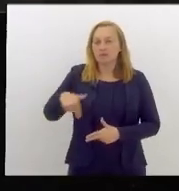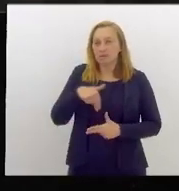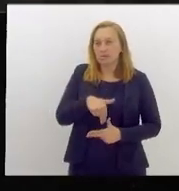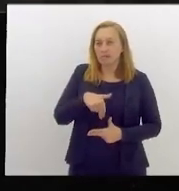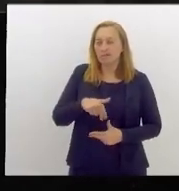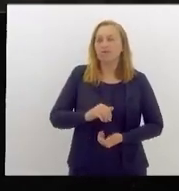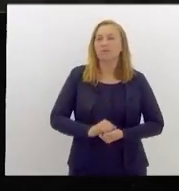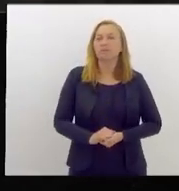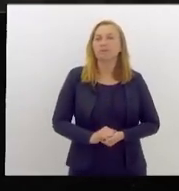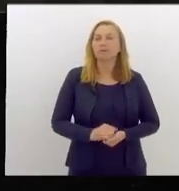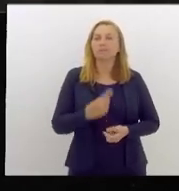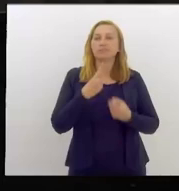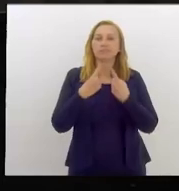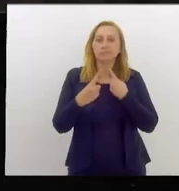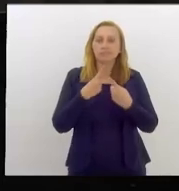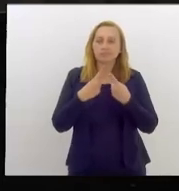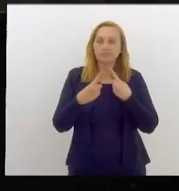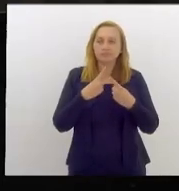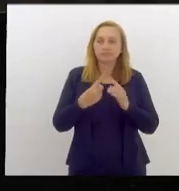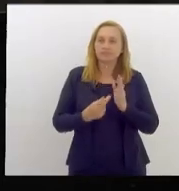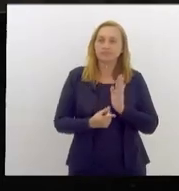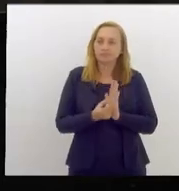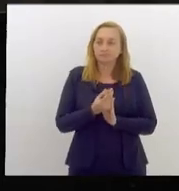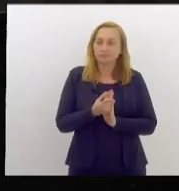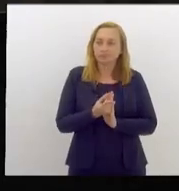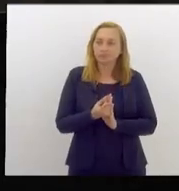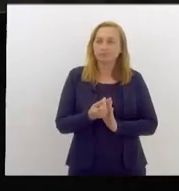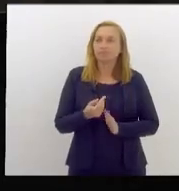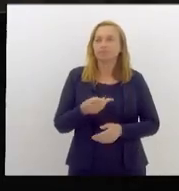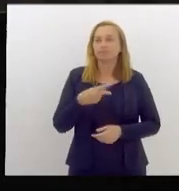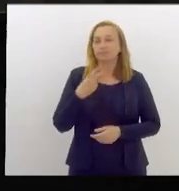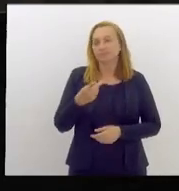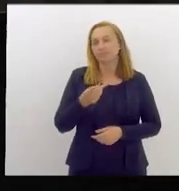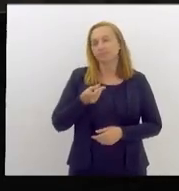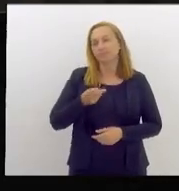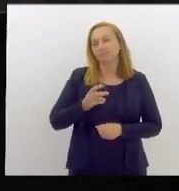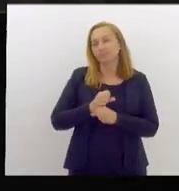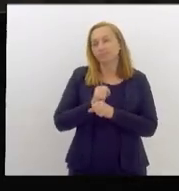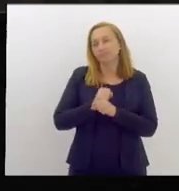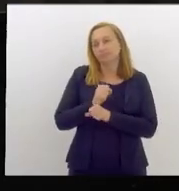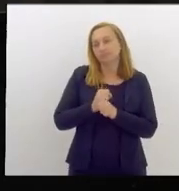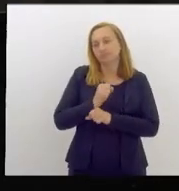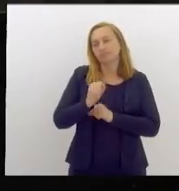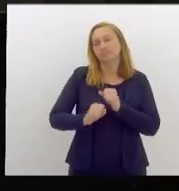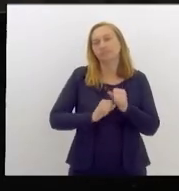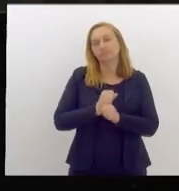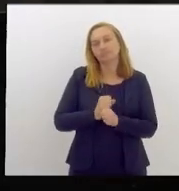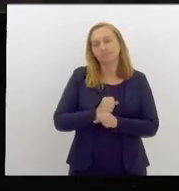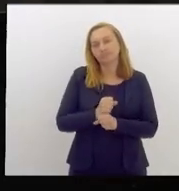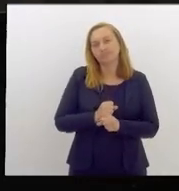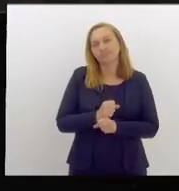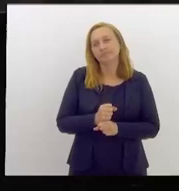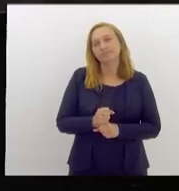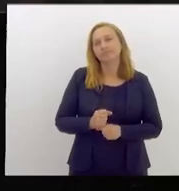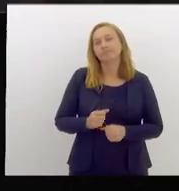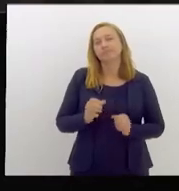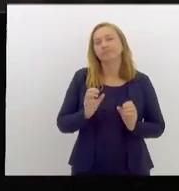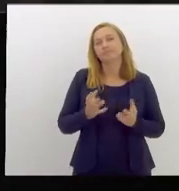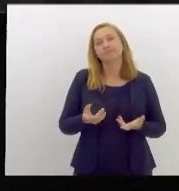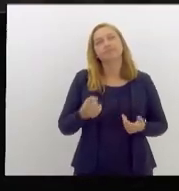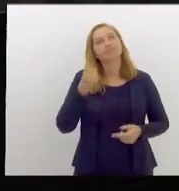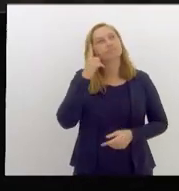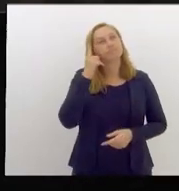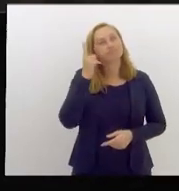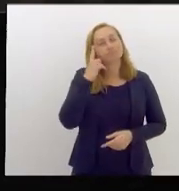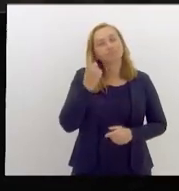para que debater o orçamento como faço todos os anos porque ainda que podamos possamos pensar